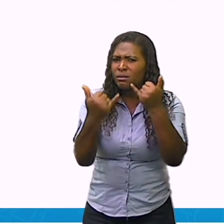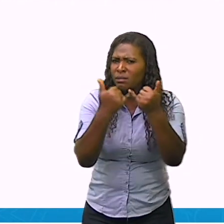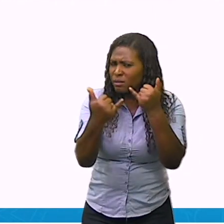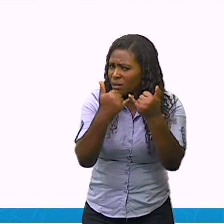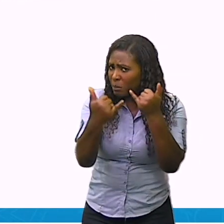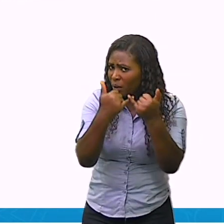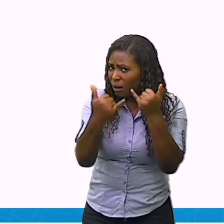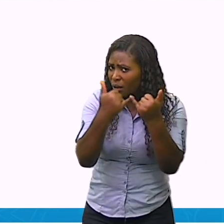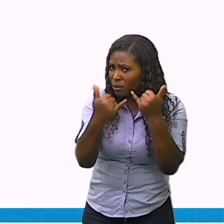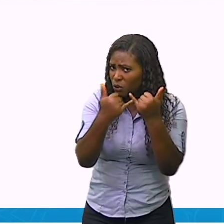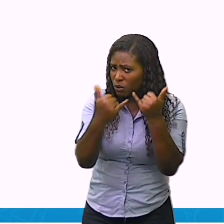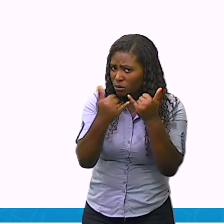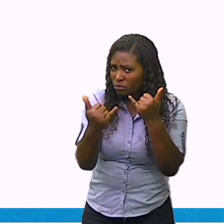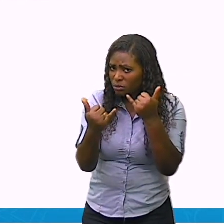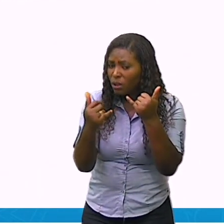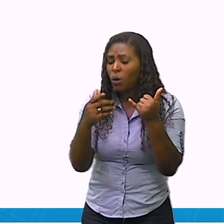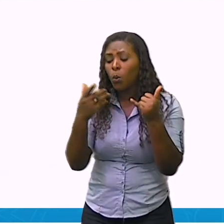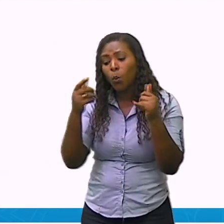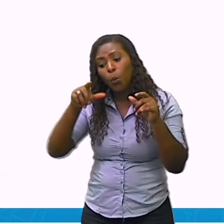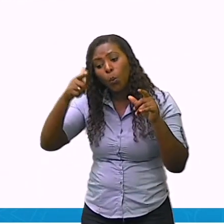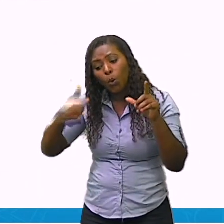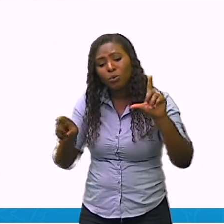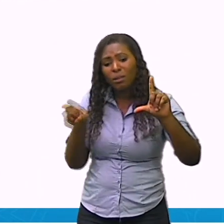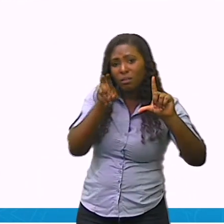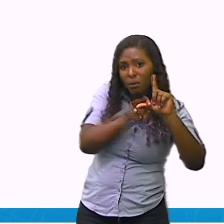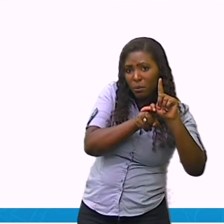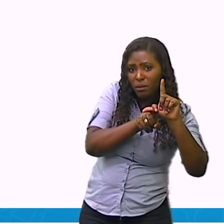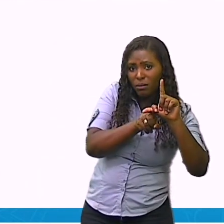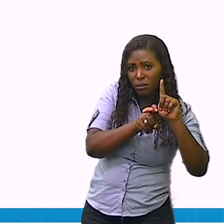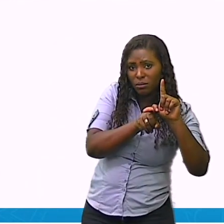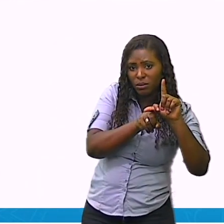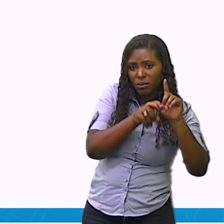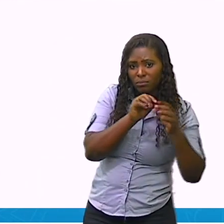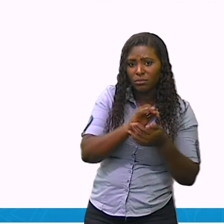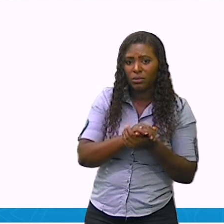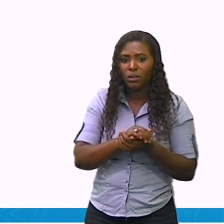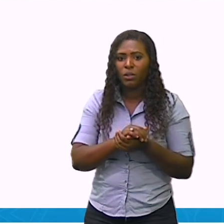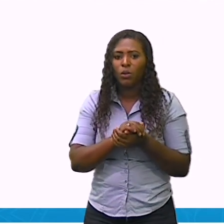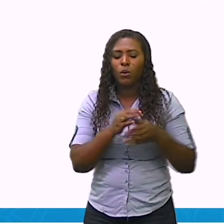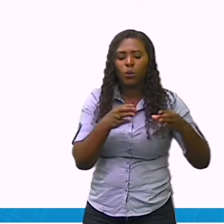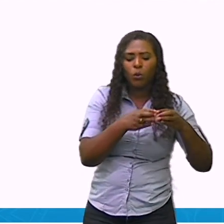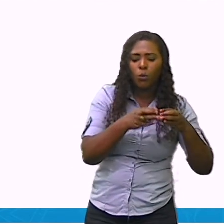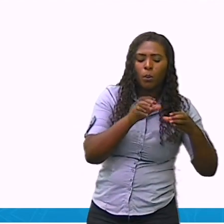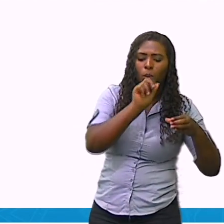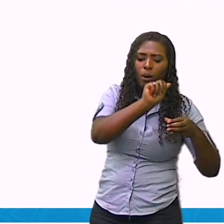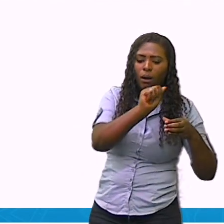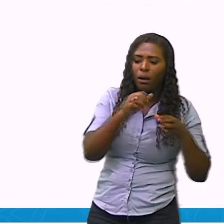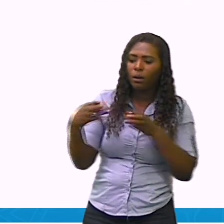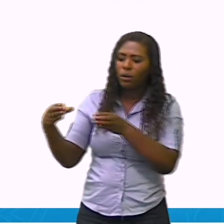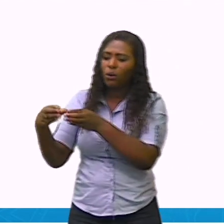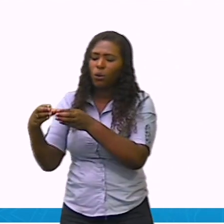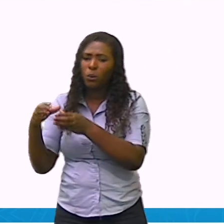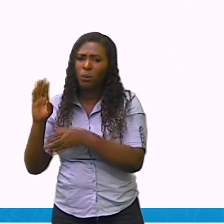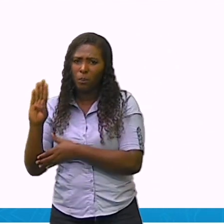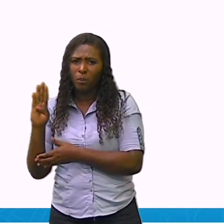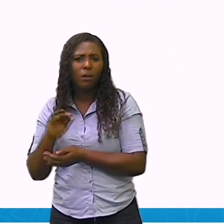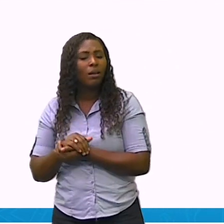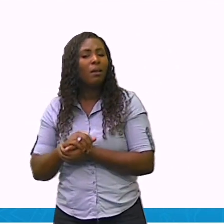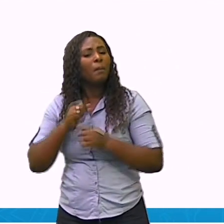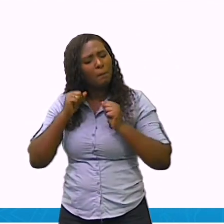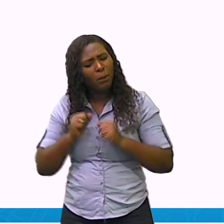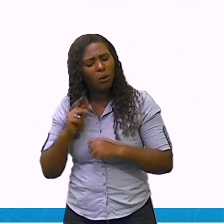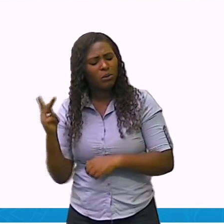A possui o correspondente em B. Mas, Rosilene, pode 2 elementos ter o mesmo